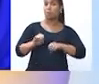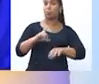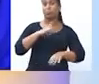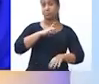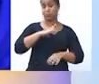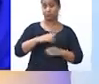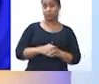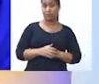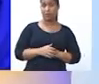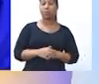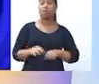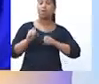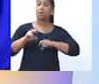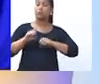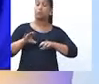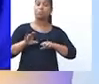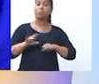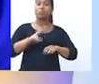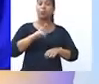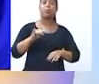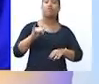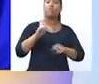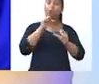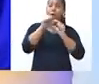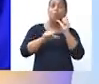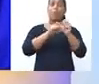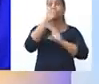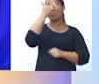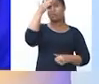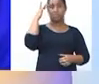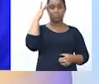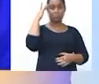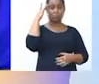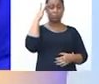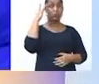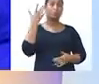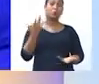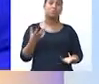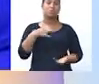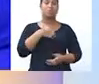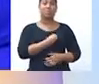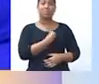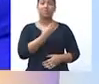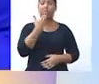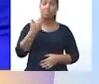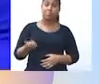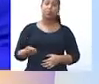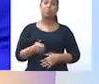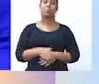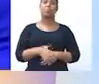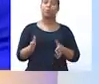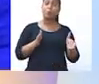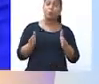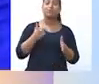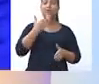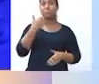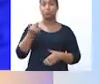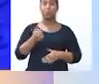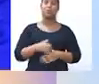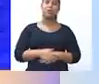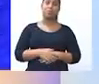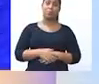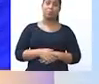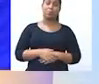isso. A educação, ela não vai converter essas pessoas numa condição de vida melhor, num acesso melhor a